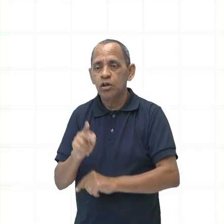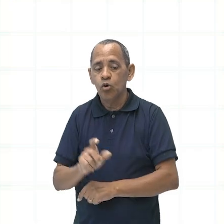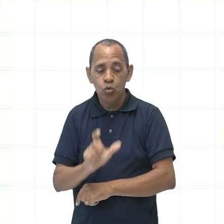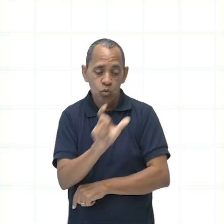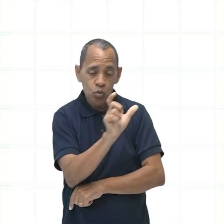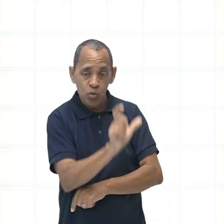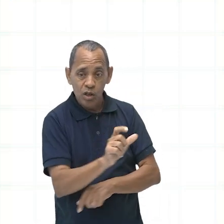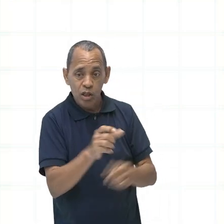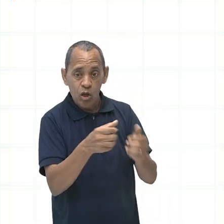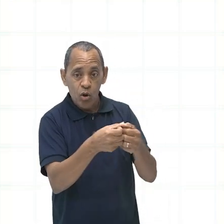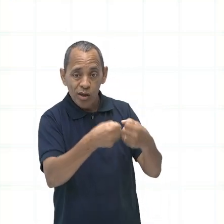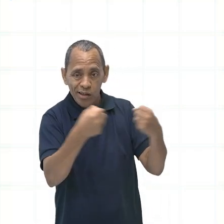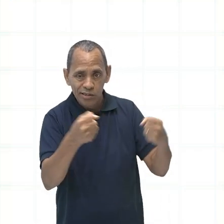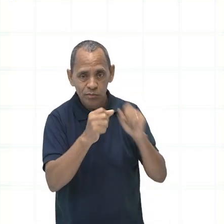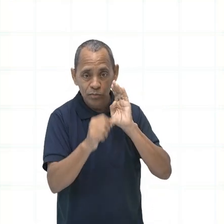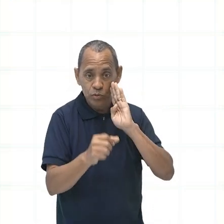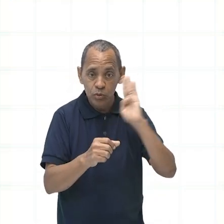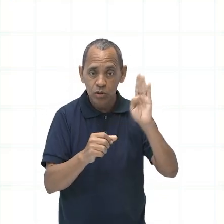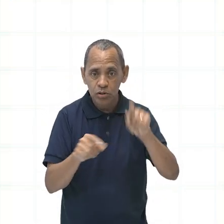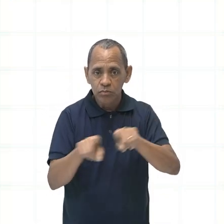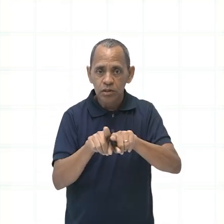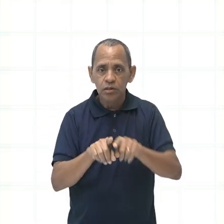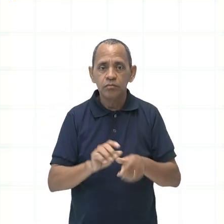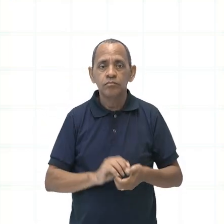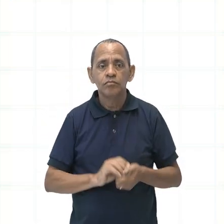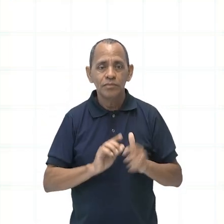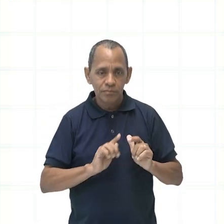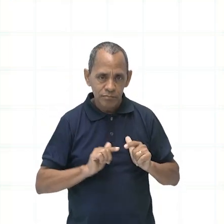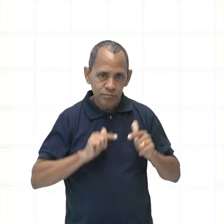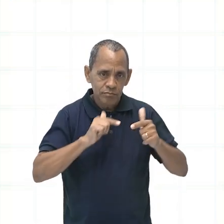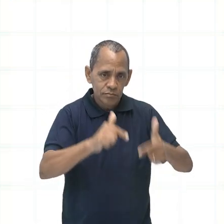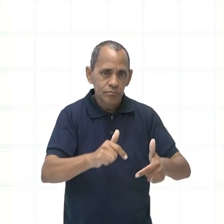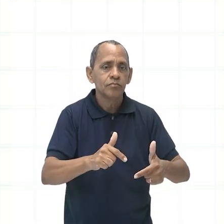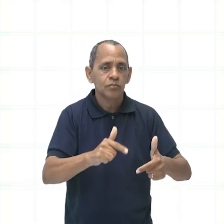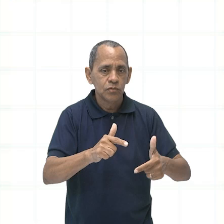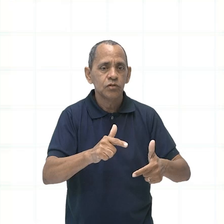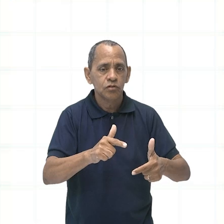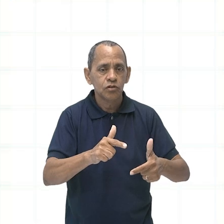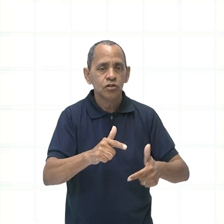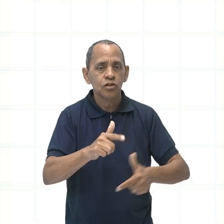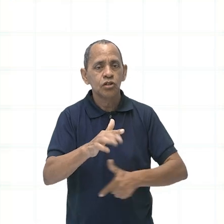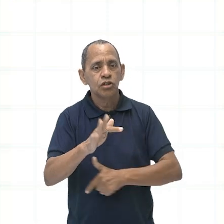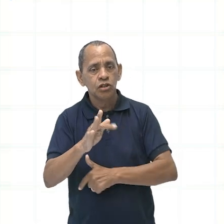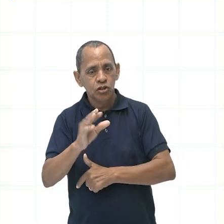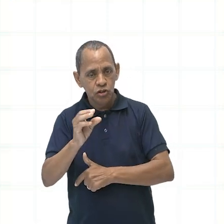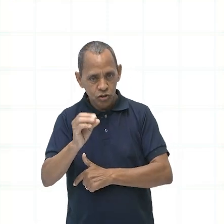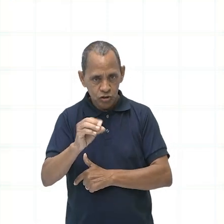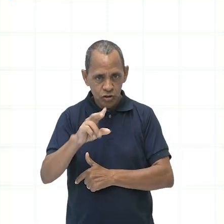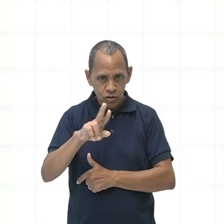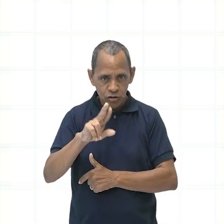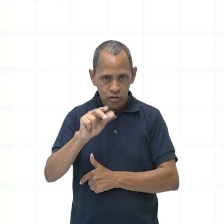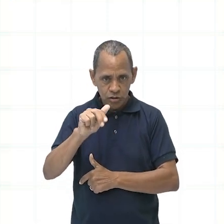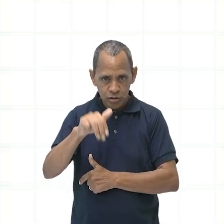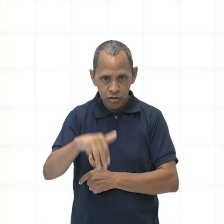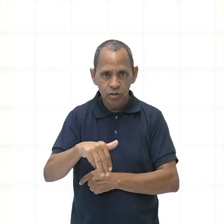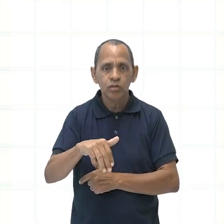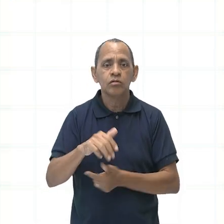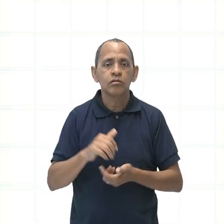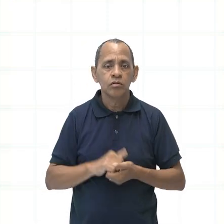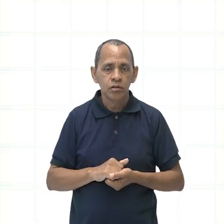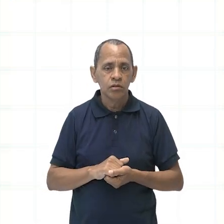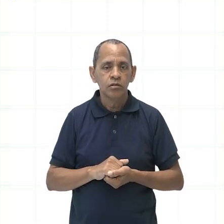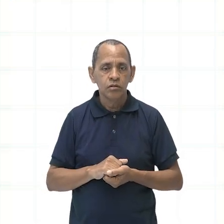em relação àquilo que está dito na oração principal. Ora, as atitudes foram tomadas sim, mas conforme foi solicitado